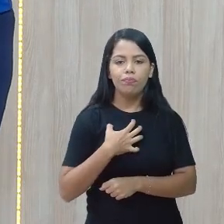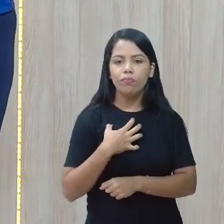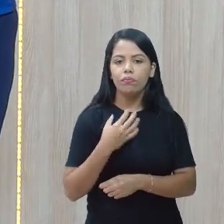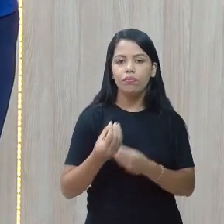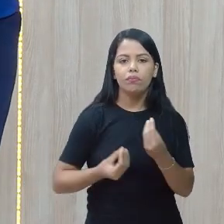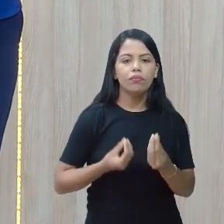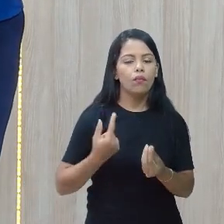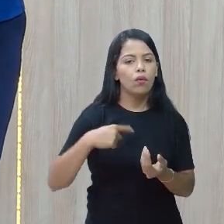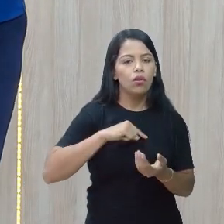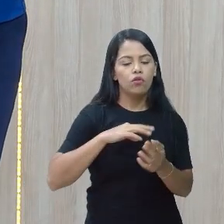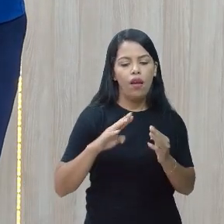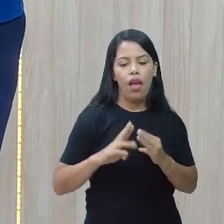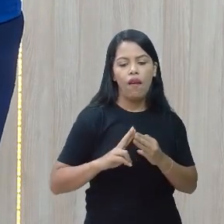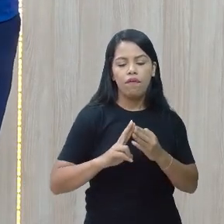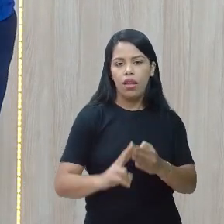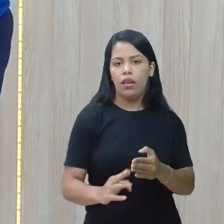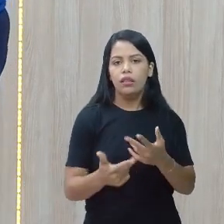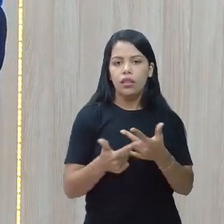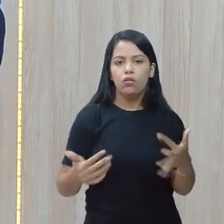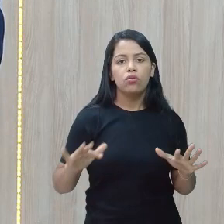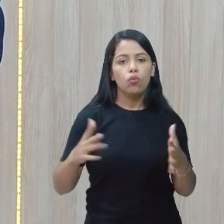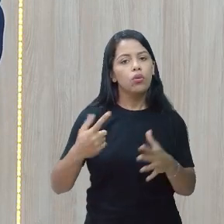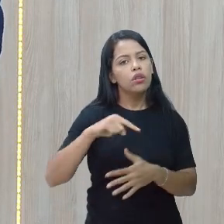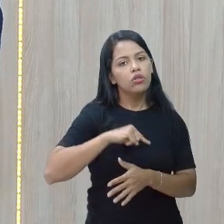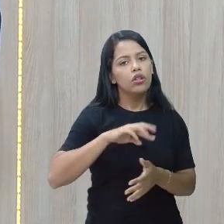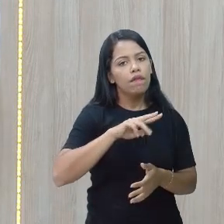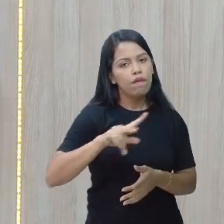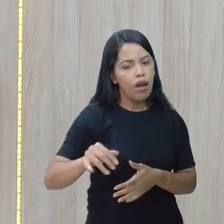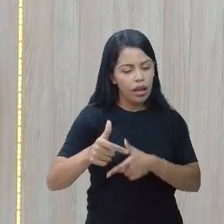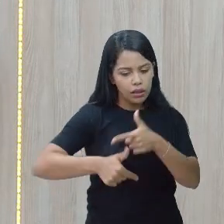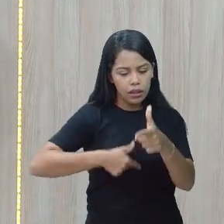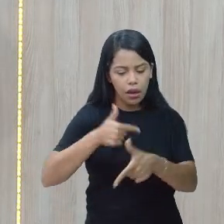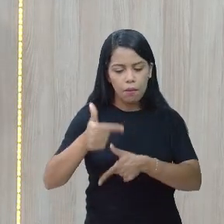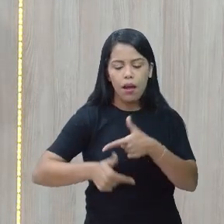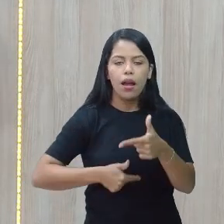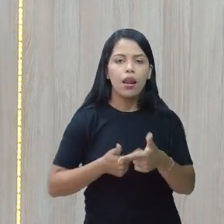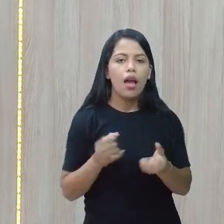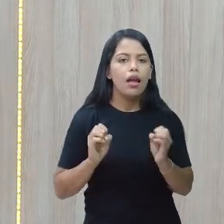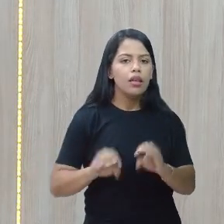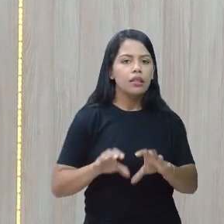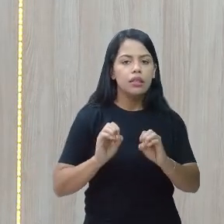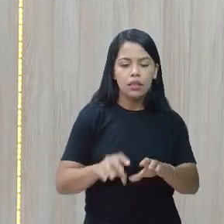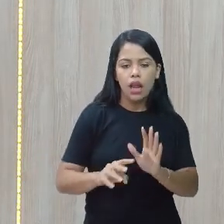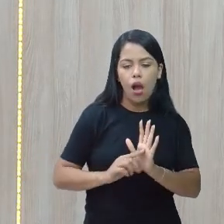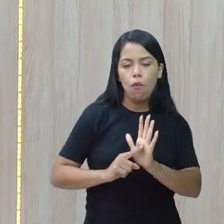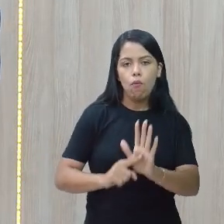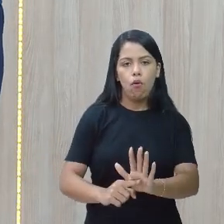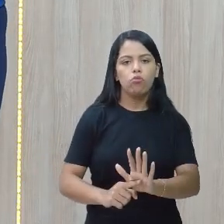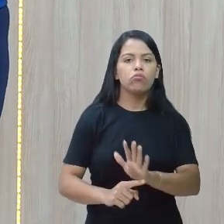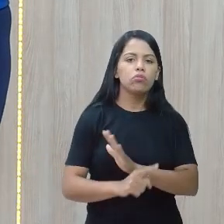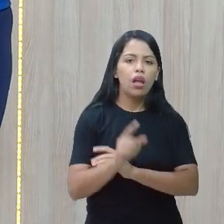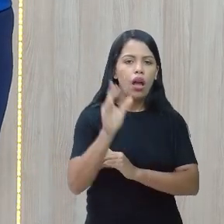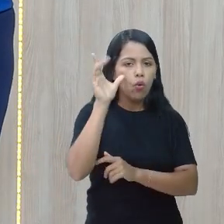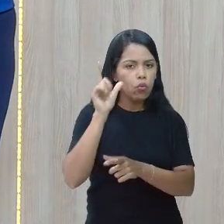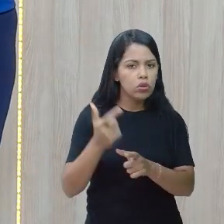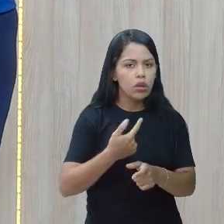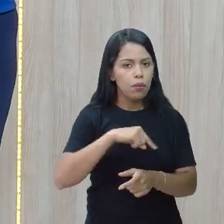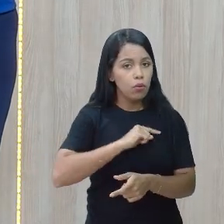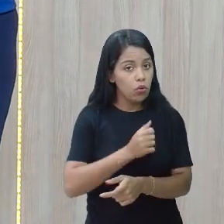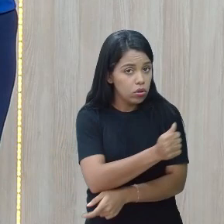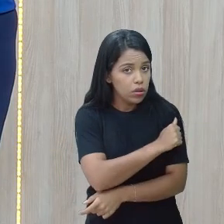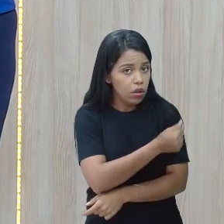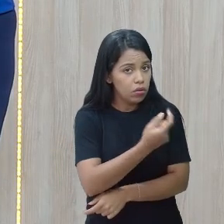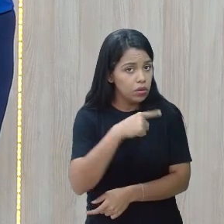nossos referenciais. E quando a gente for trabalhar, né, ensinar, trazer essa curiosidade para os nossos alunos, a